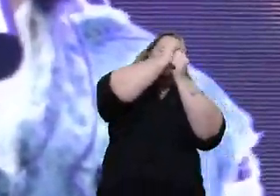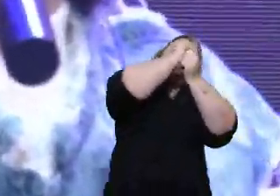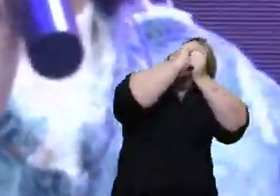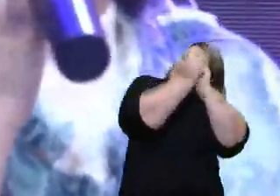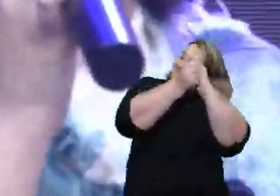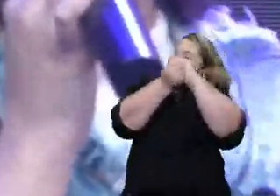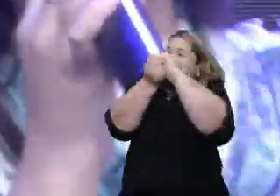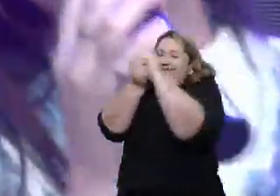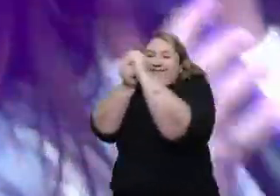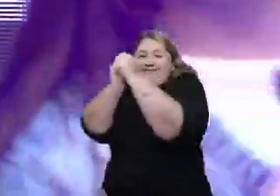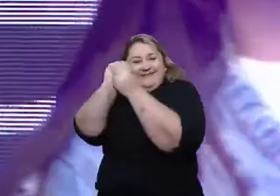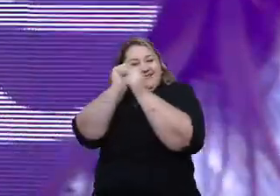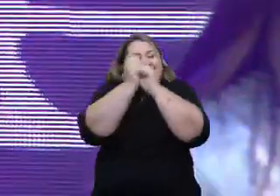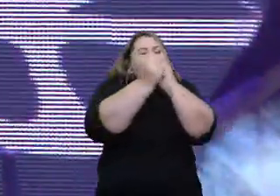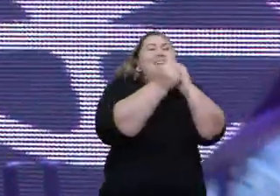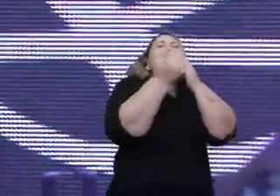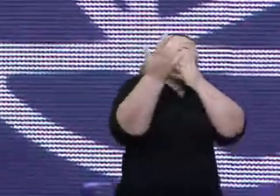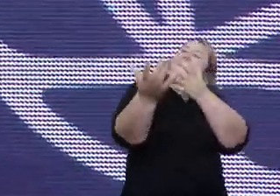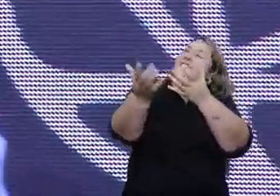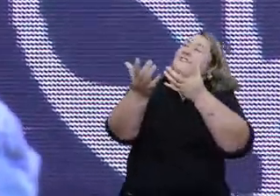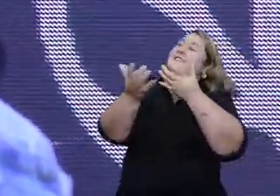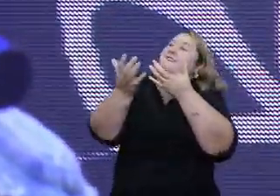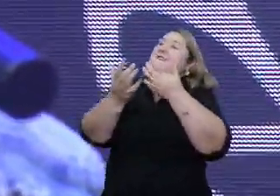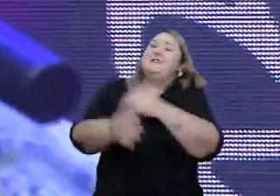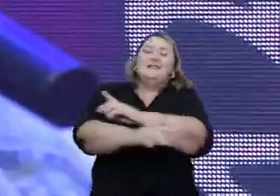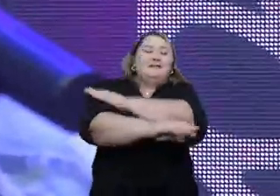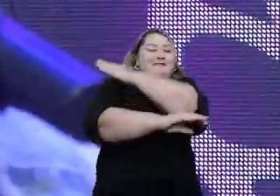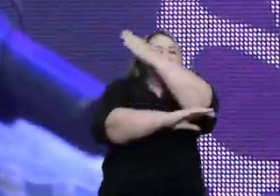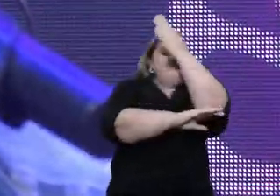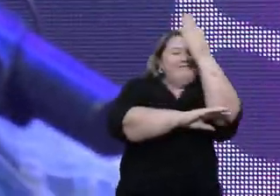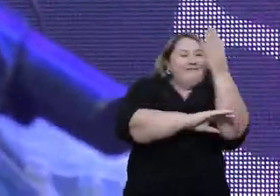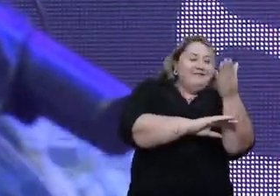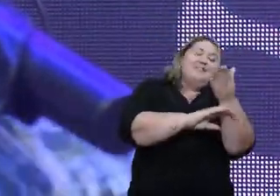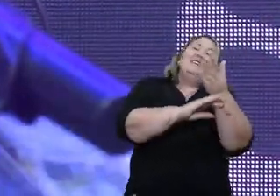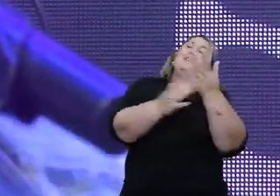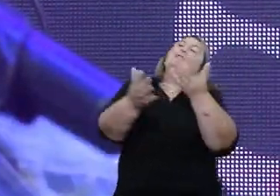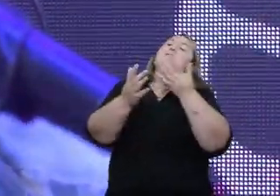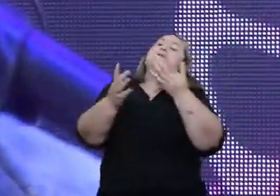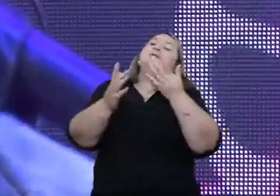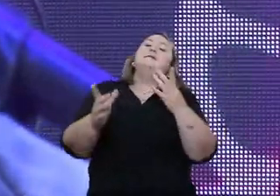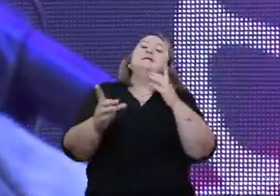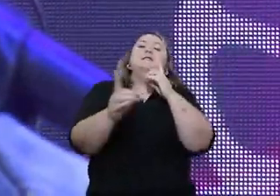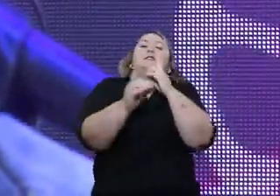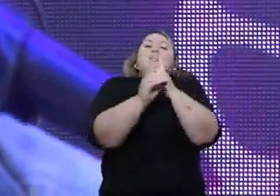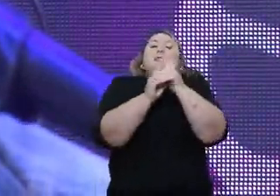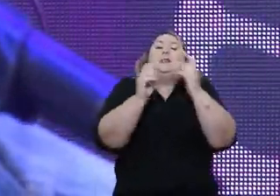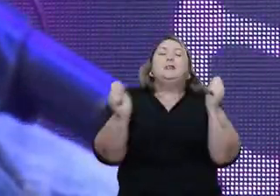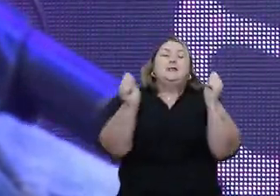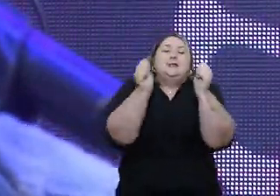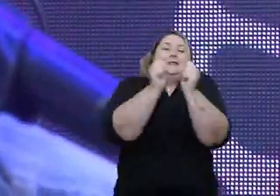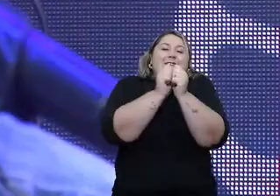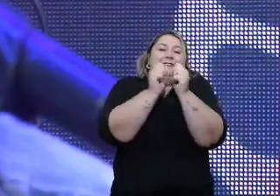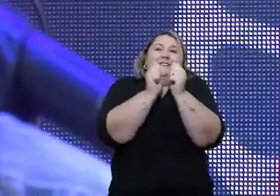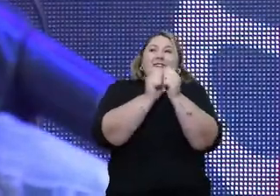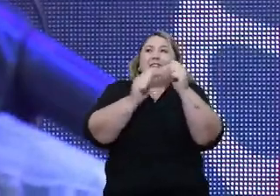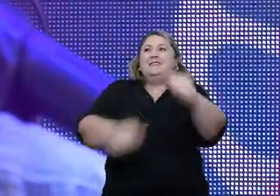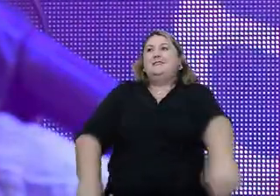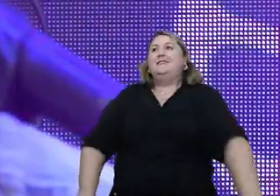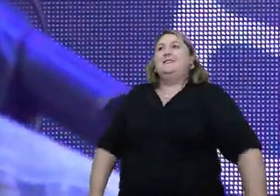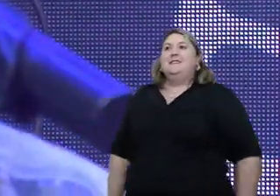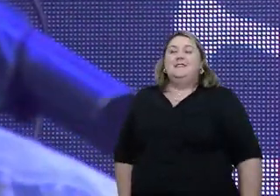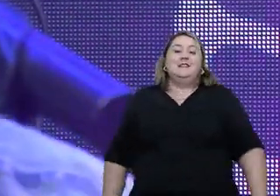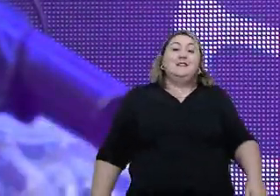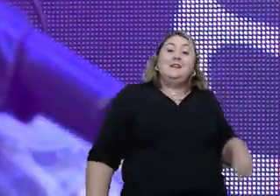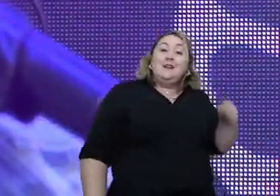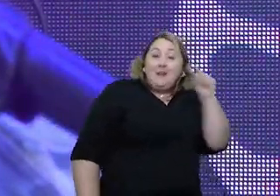te beijar. Te desejo noite e dia, quero me prender todo em você.